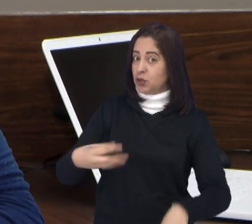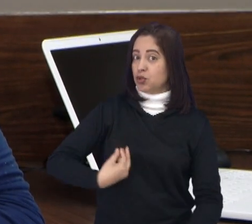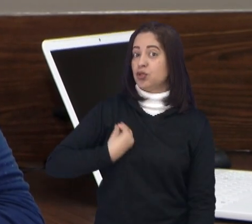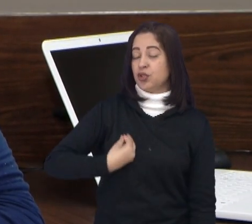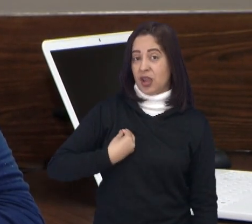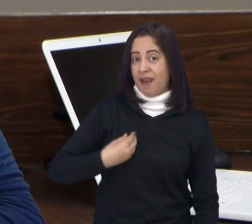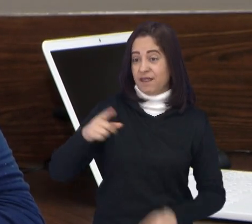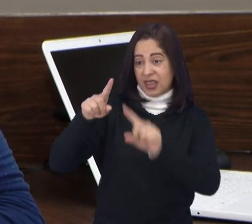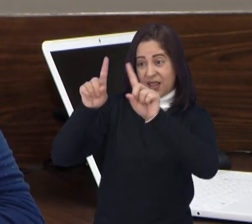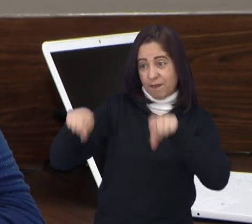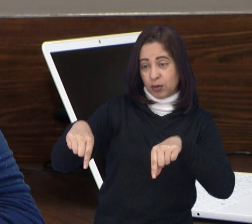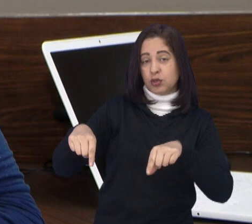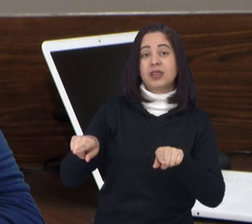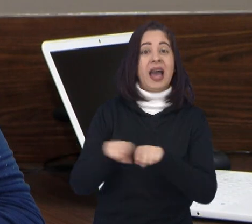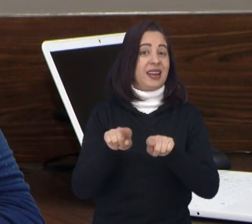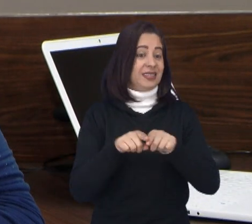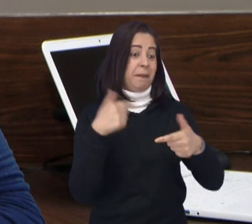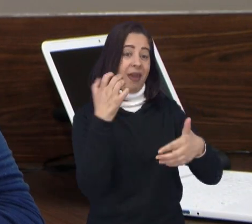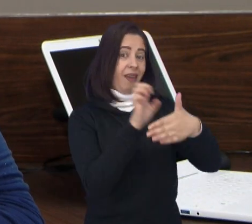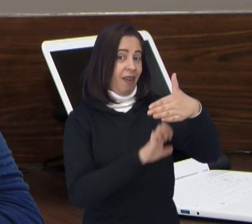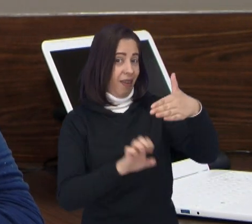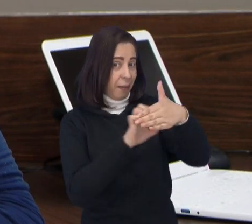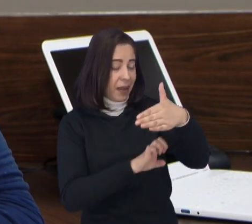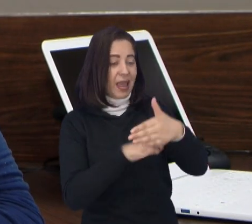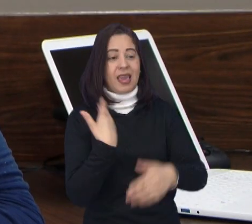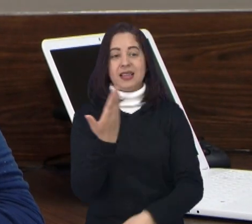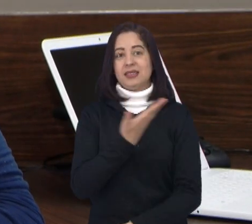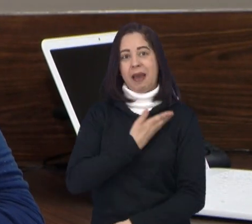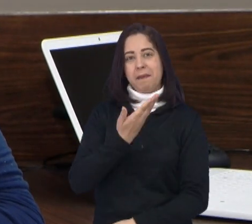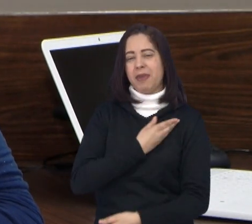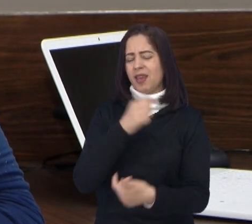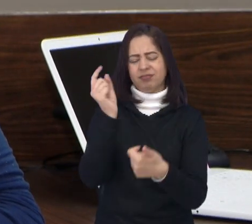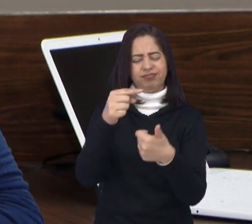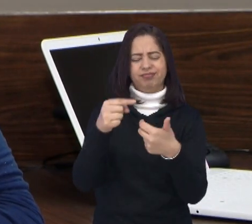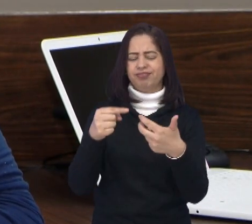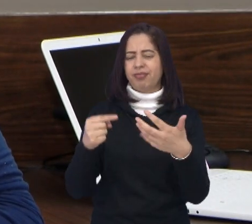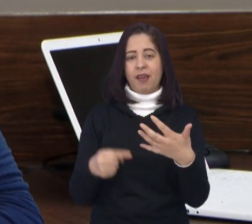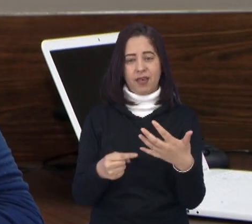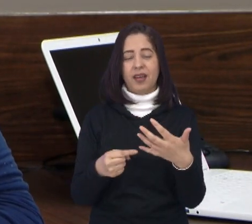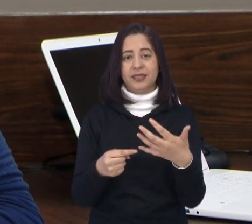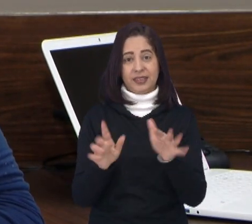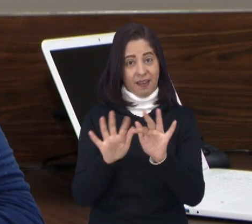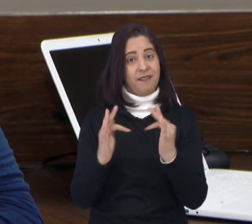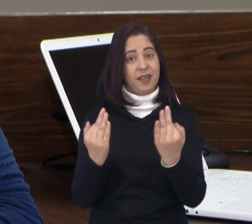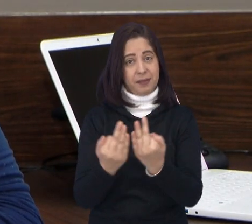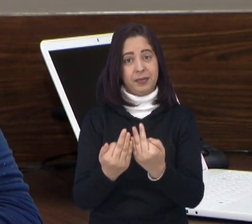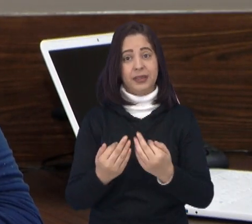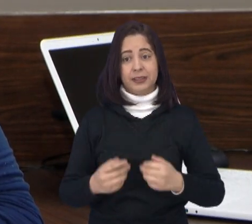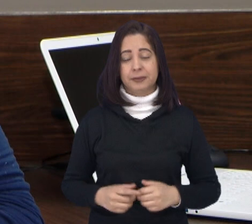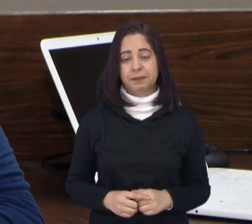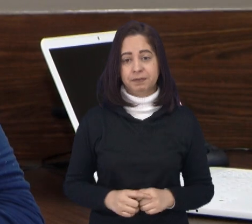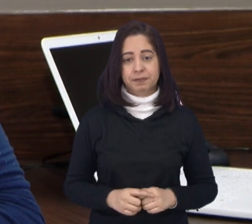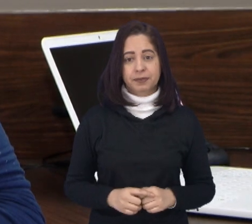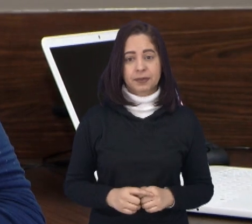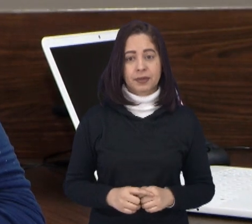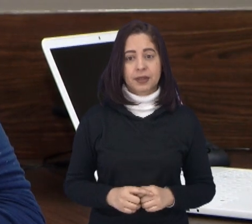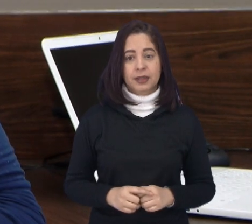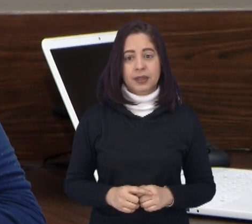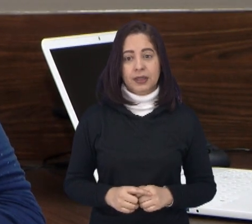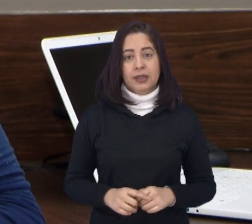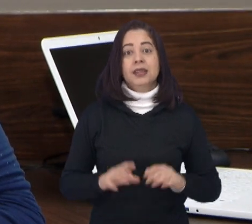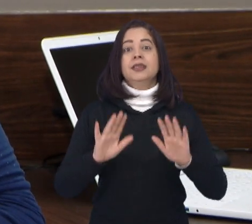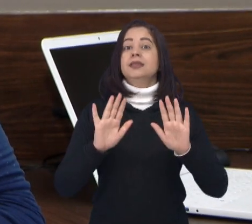funcionário, mas também da empresa, dos colegas de trabalho e também da família. E, para que isso